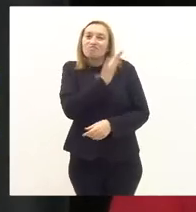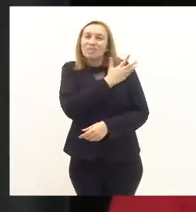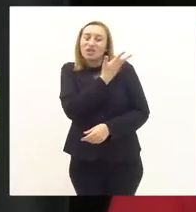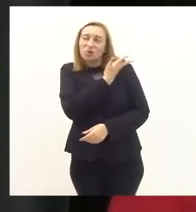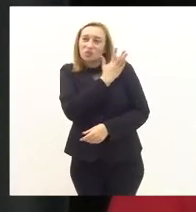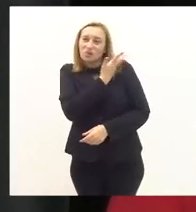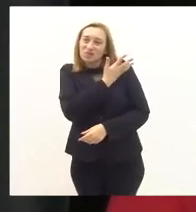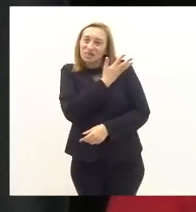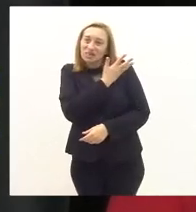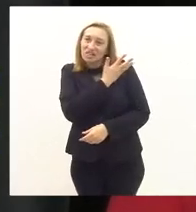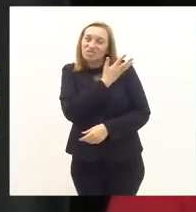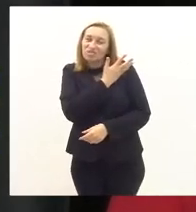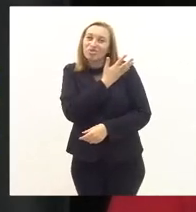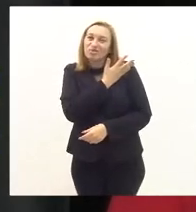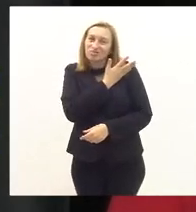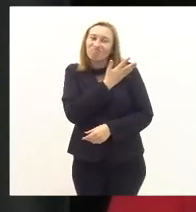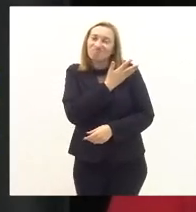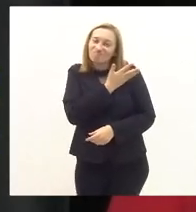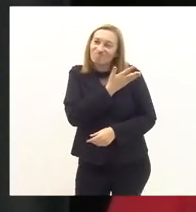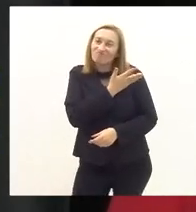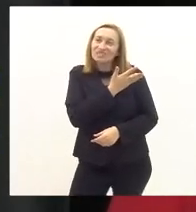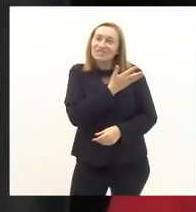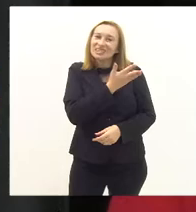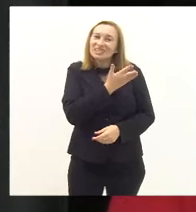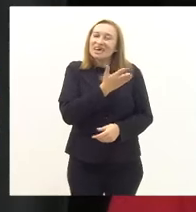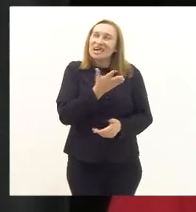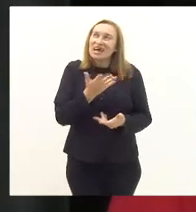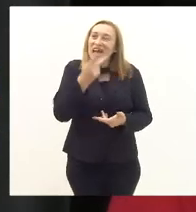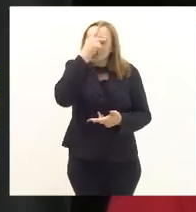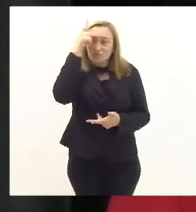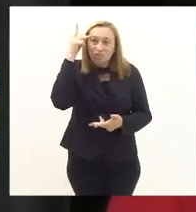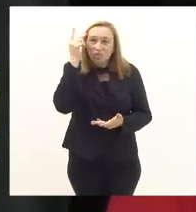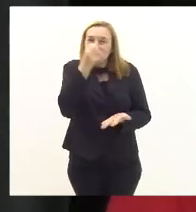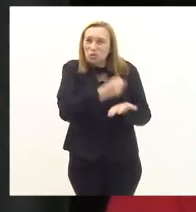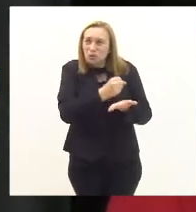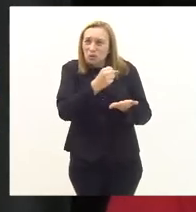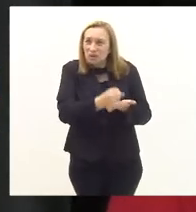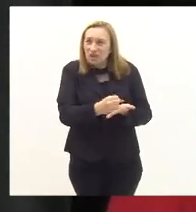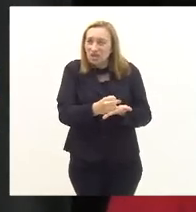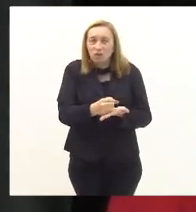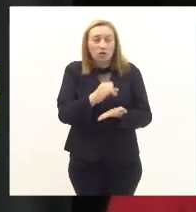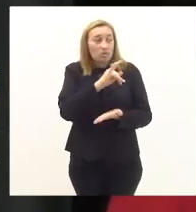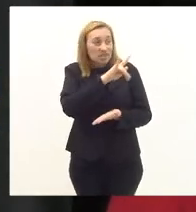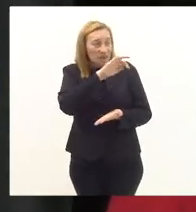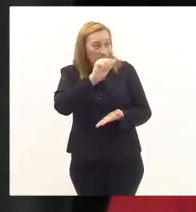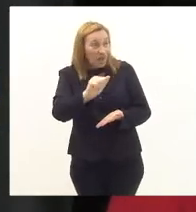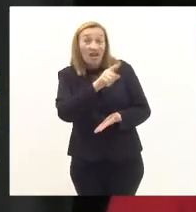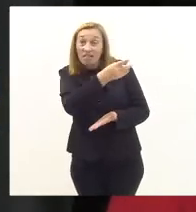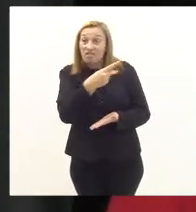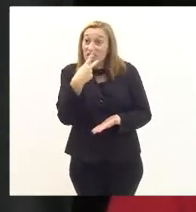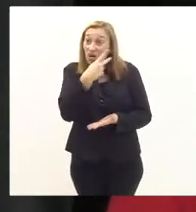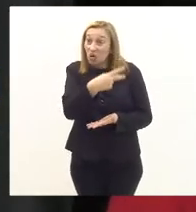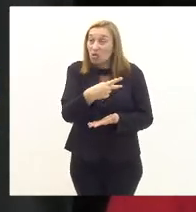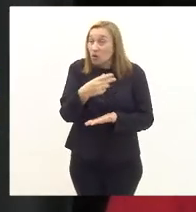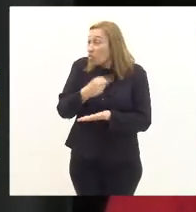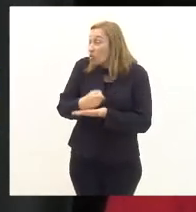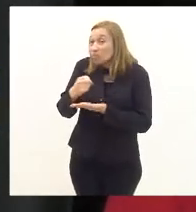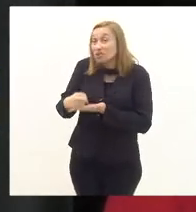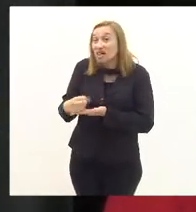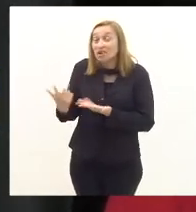preconceito velado. Né? As pessoas contratam, como a Isabela mesmo falou, mas é como